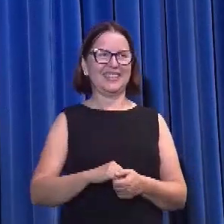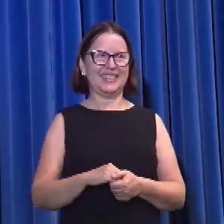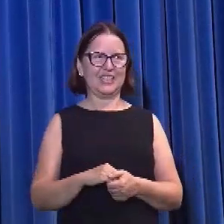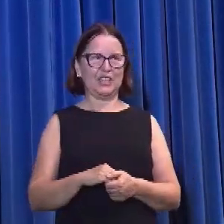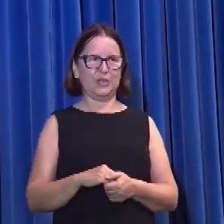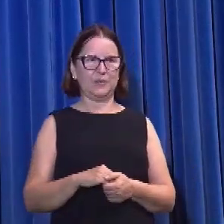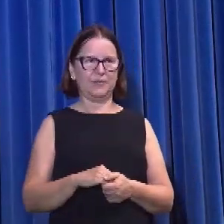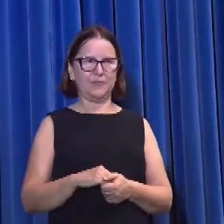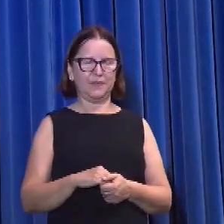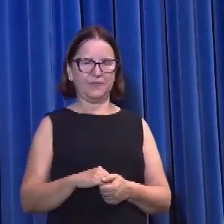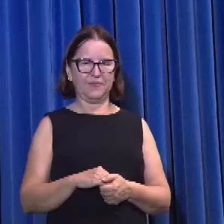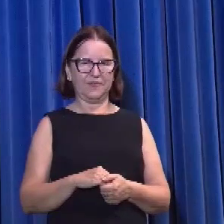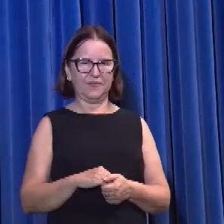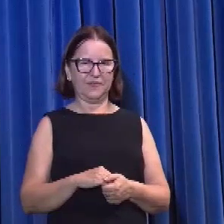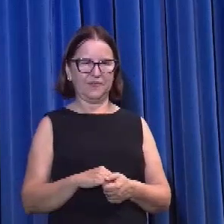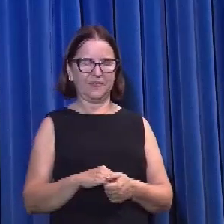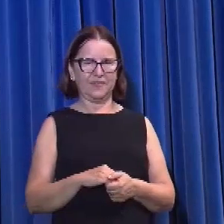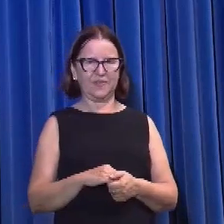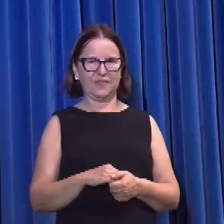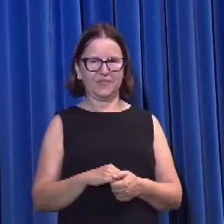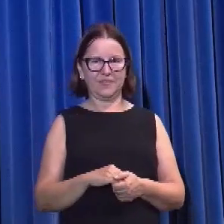E Ele, tendo